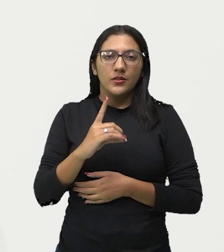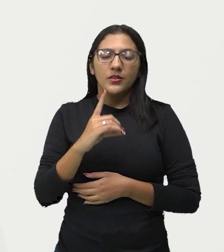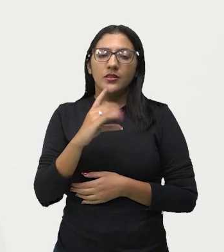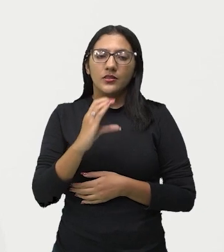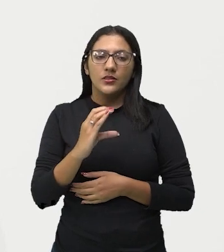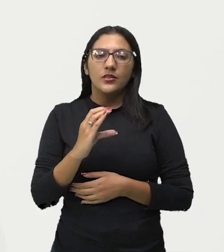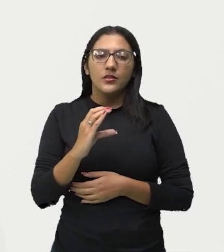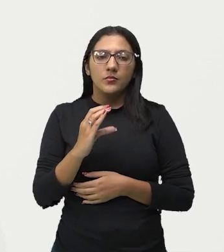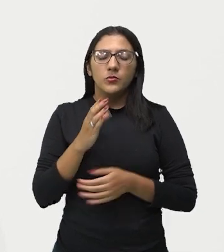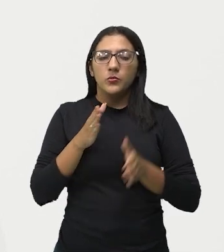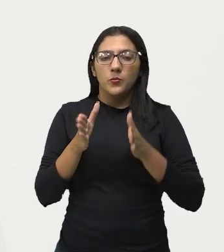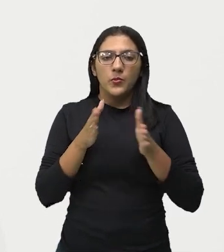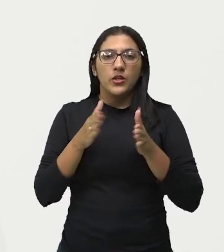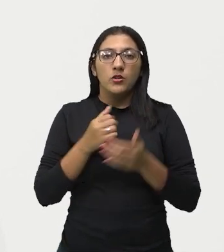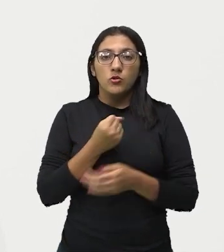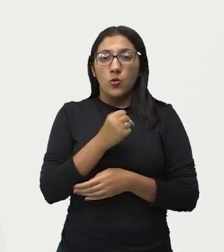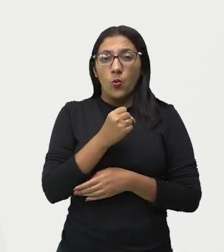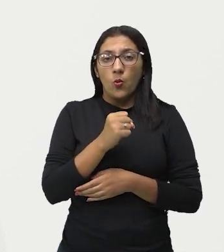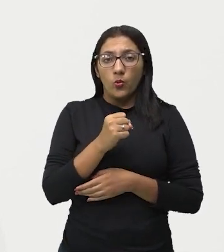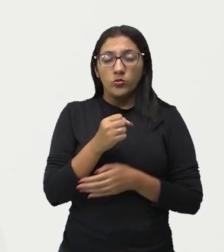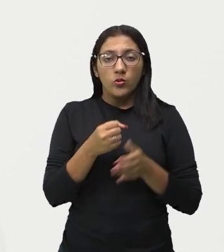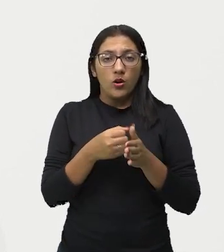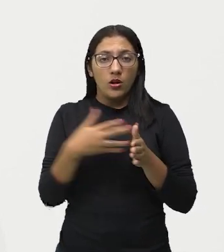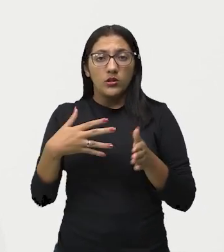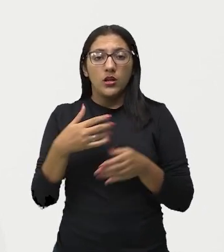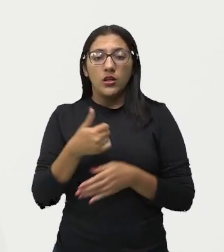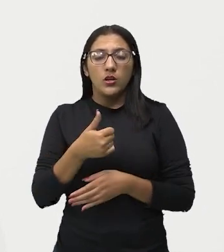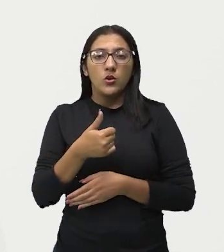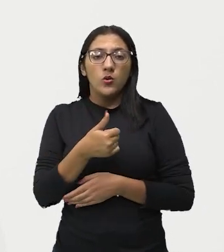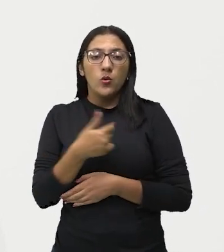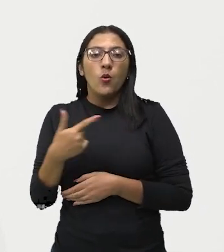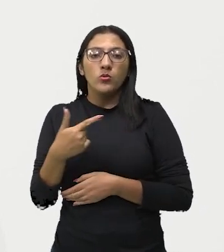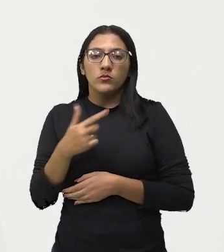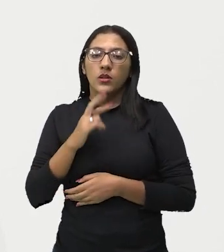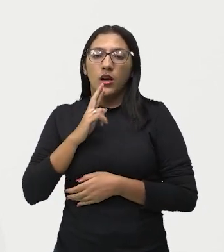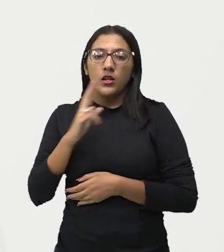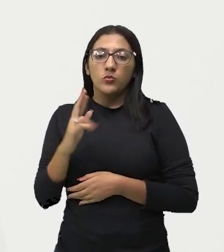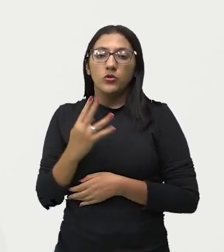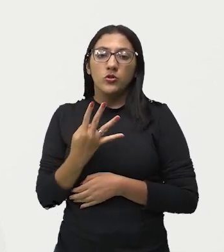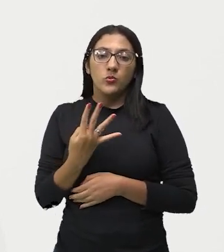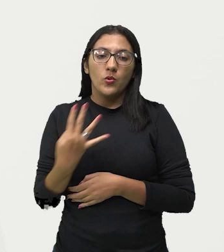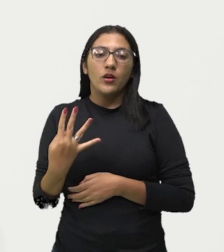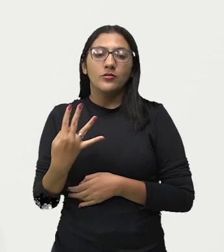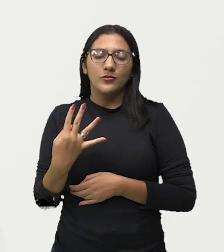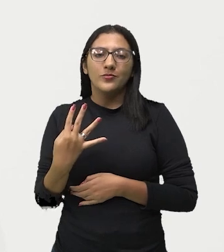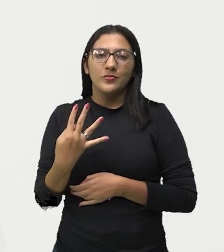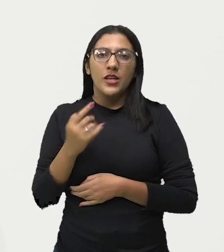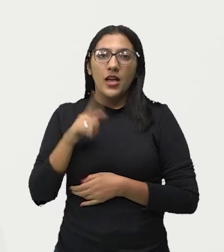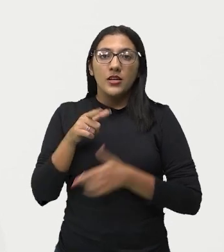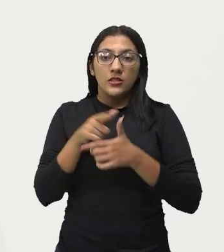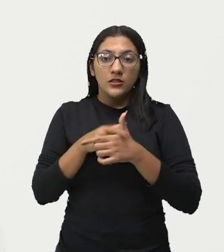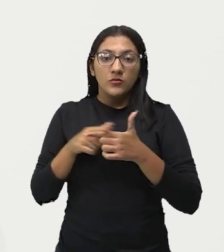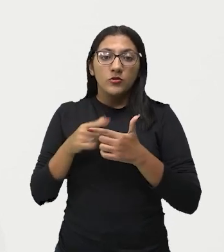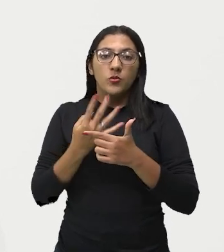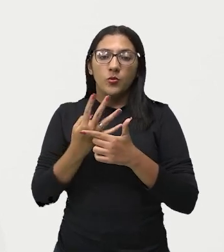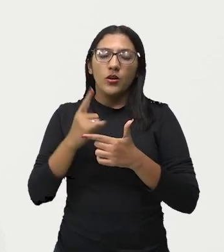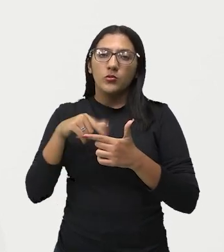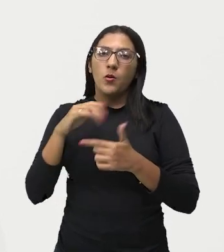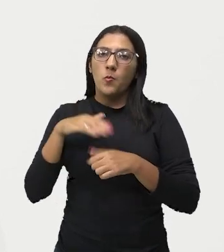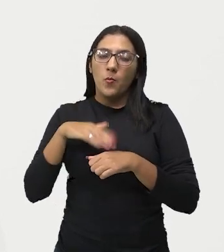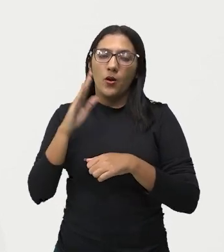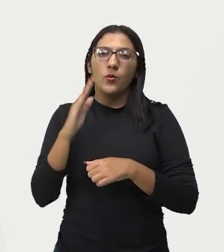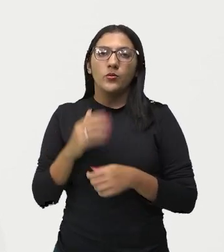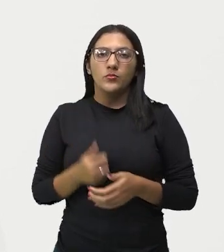o MDC entre os números 8 e 12 é igual a 4, porque o 4 ele é o